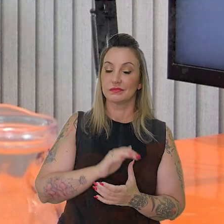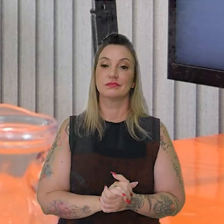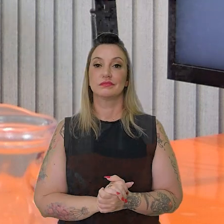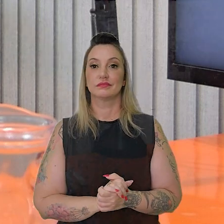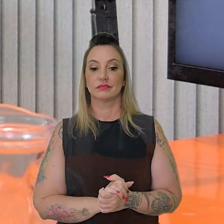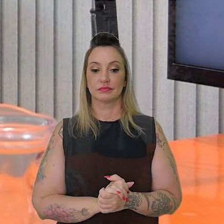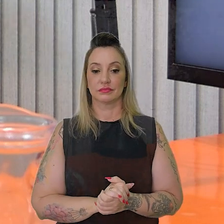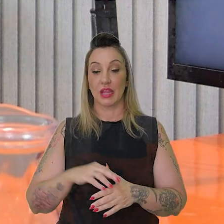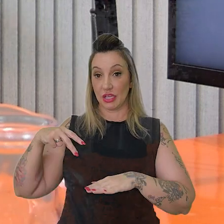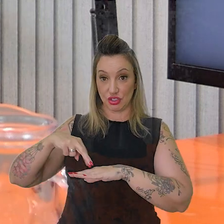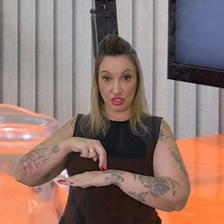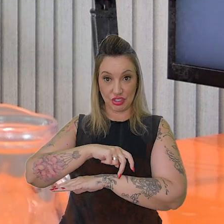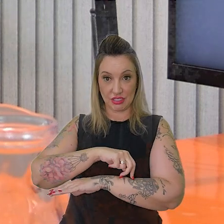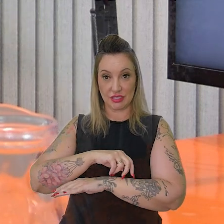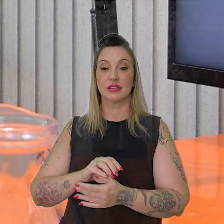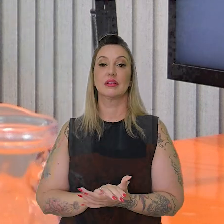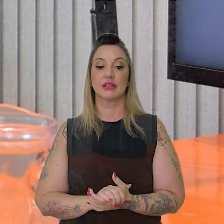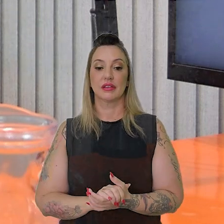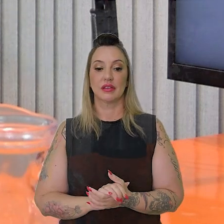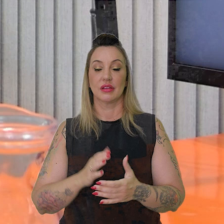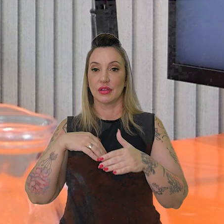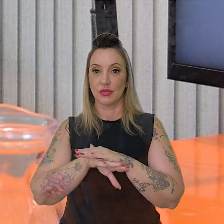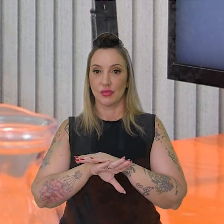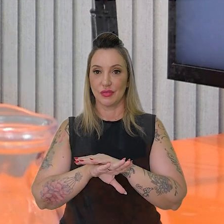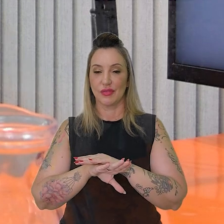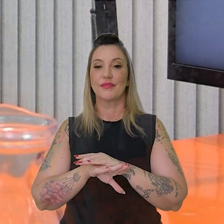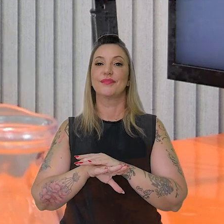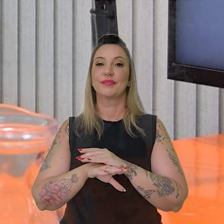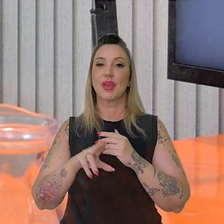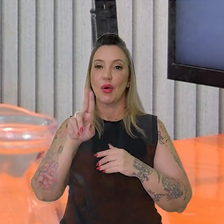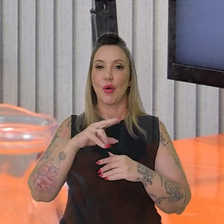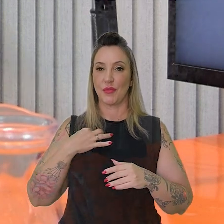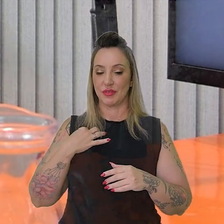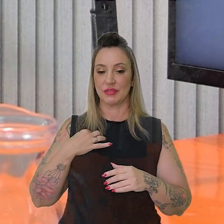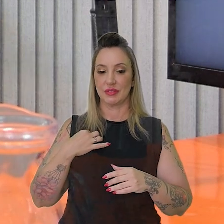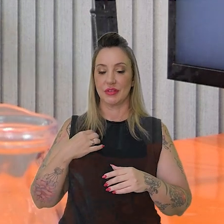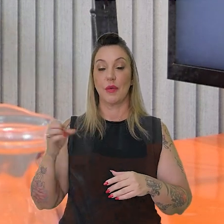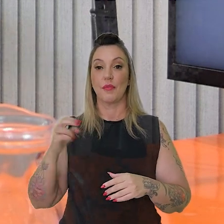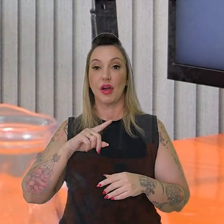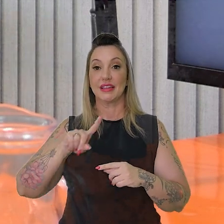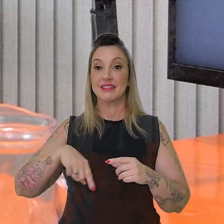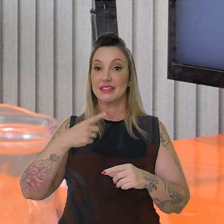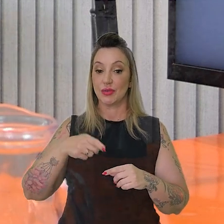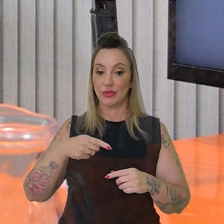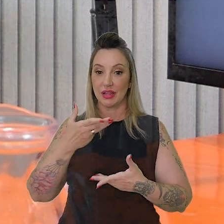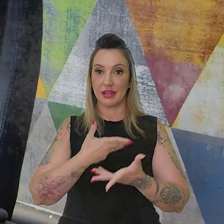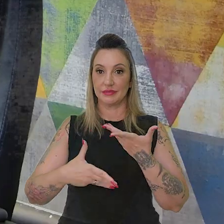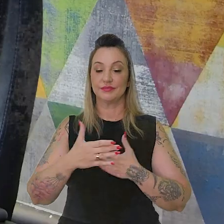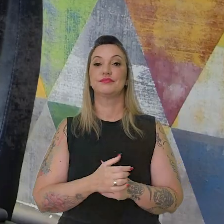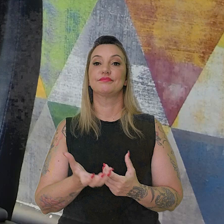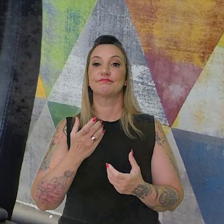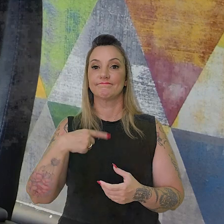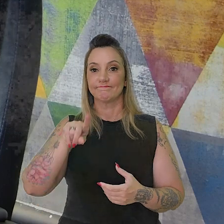é aí a gente vai até fazer um desfile que tem também um bre shot moda circular sempre lembro de você ah